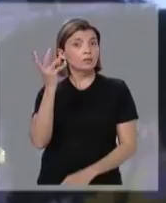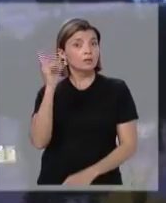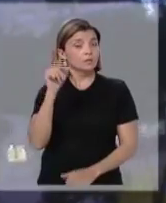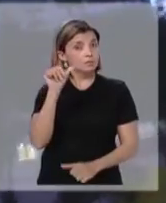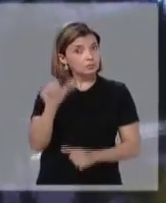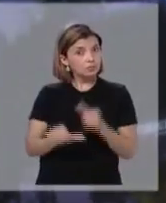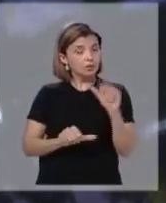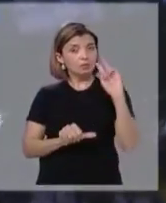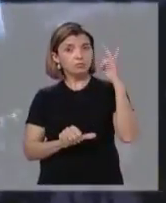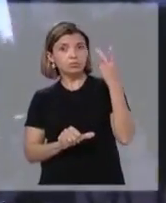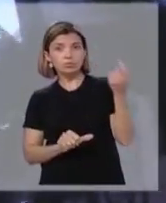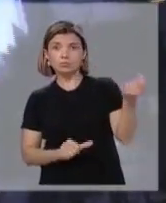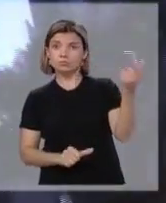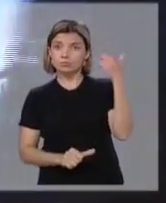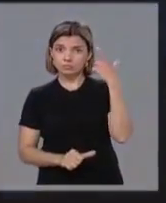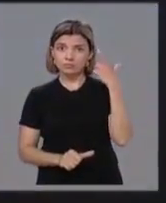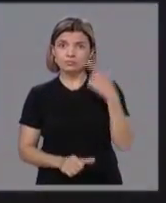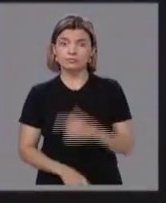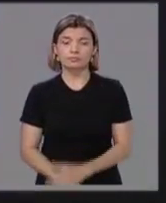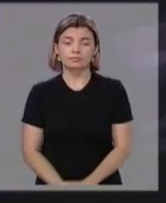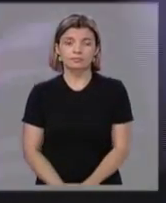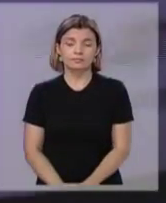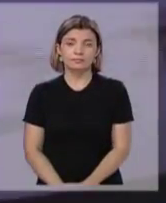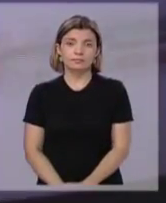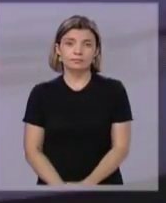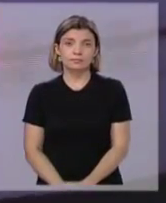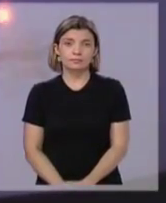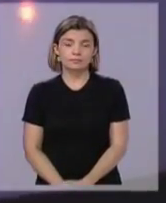Uma lâmpada transforma eletricidade em luz.